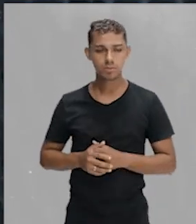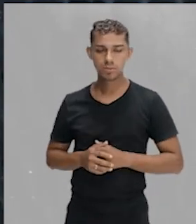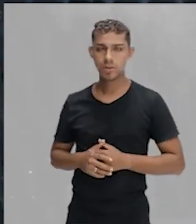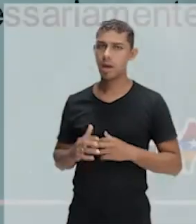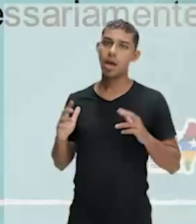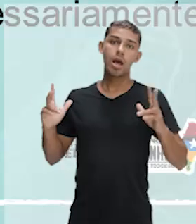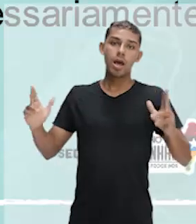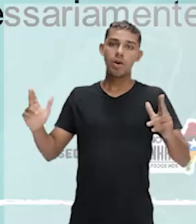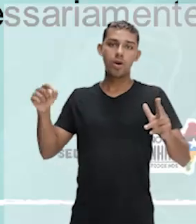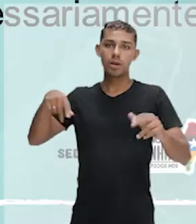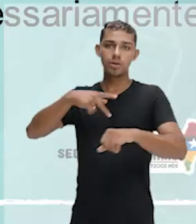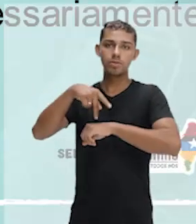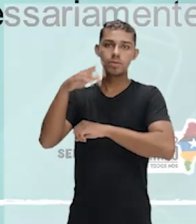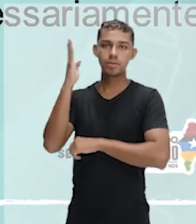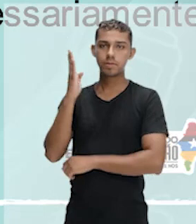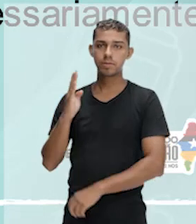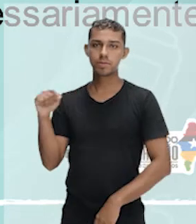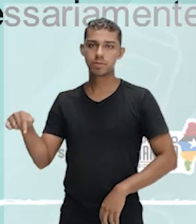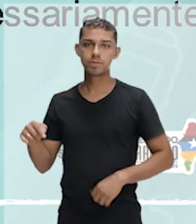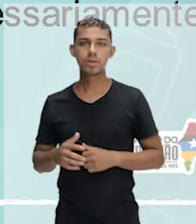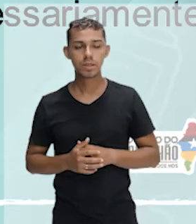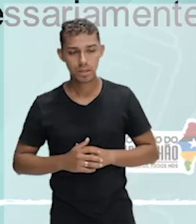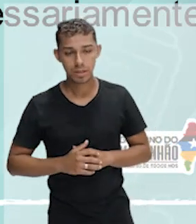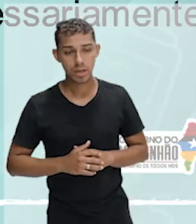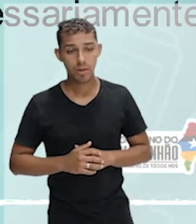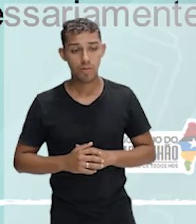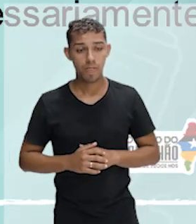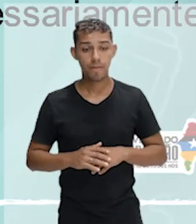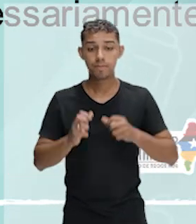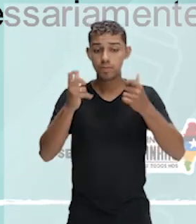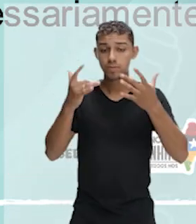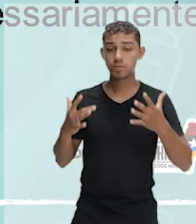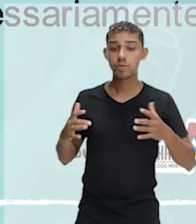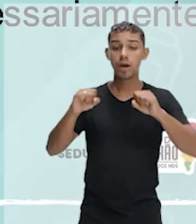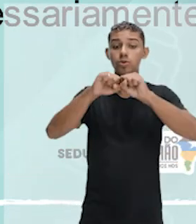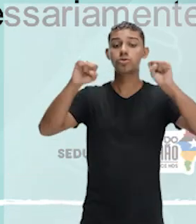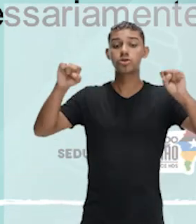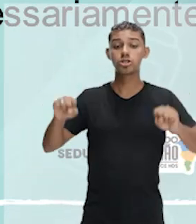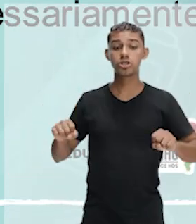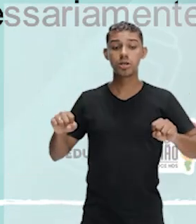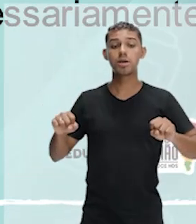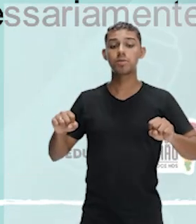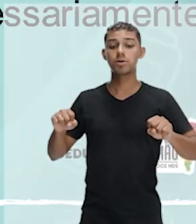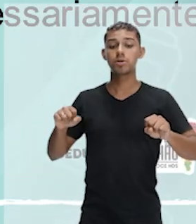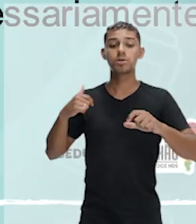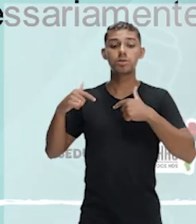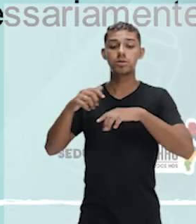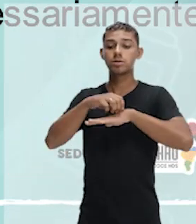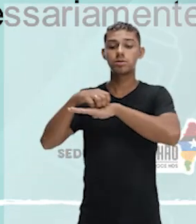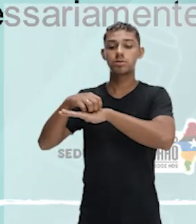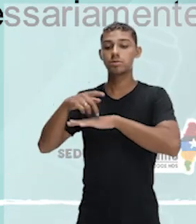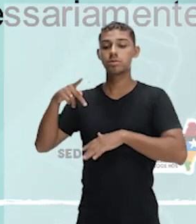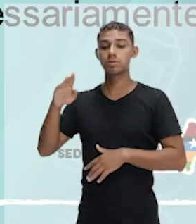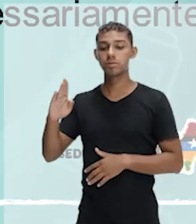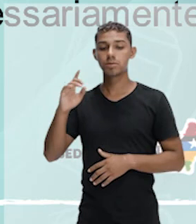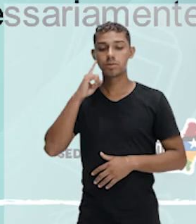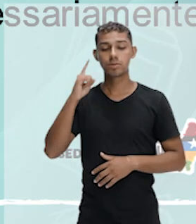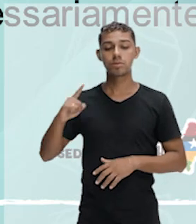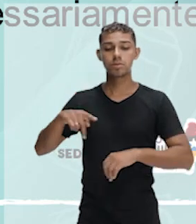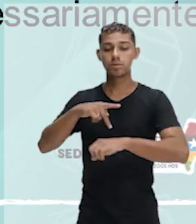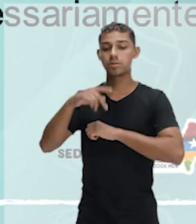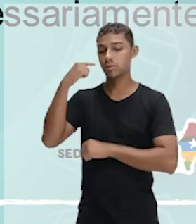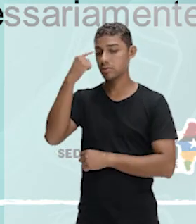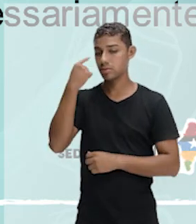é conhecido que o sistema de transporte público, aqui eu coloco, a gente vai falar um pouquinho sobre a referência mundial, que é o transporte público na